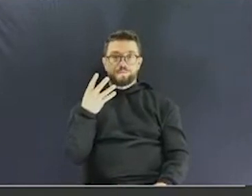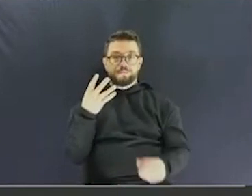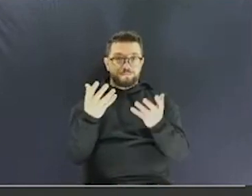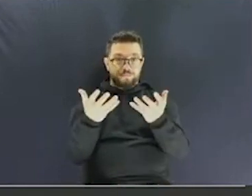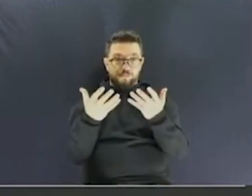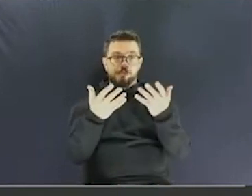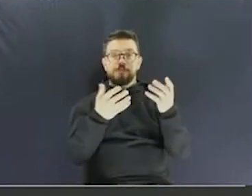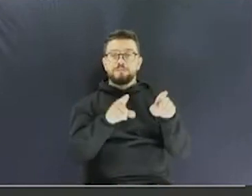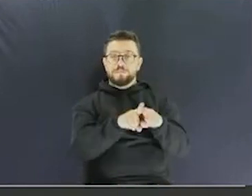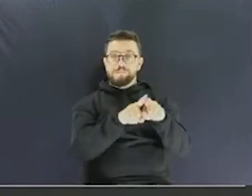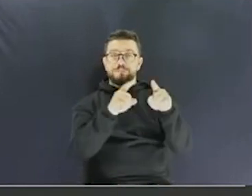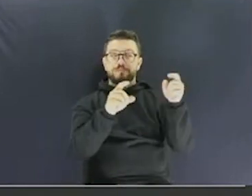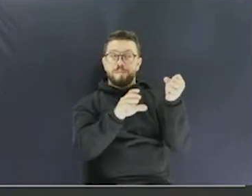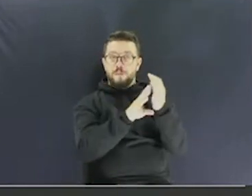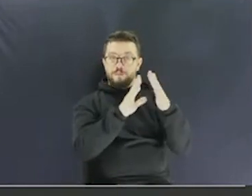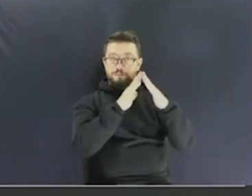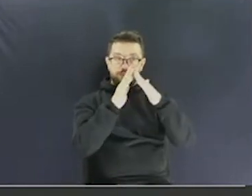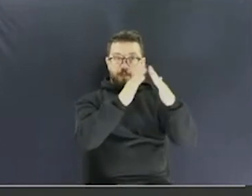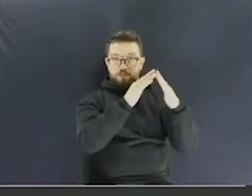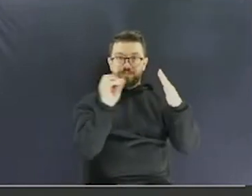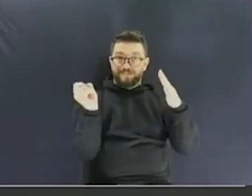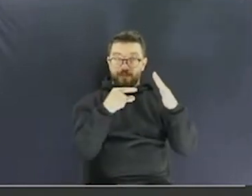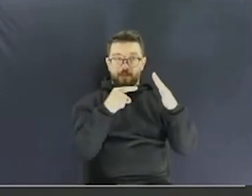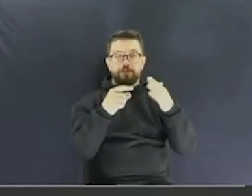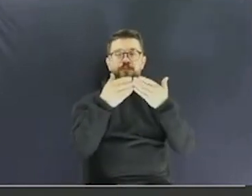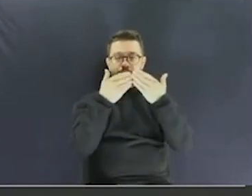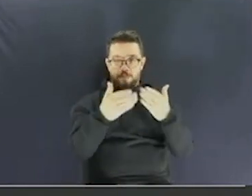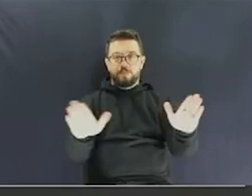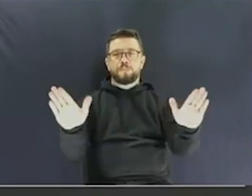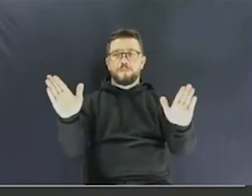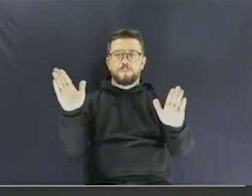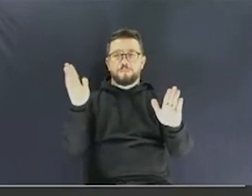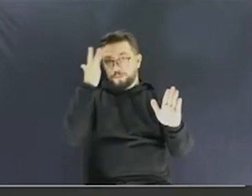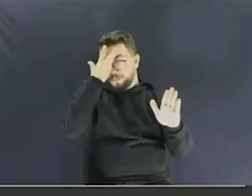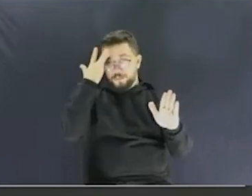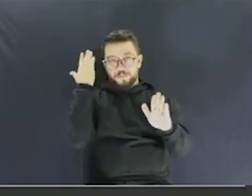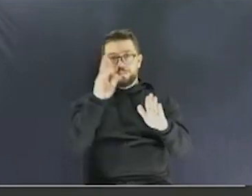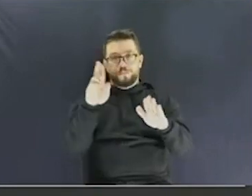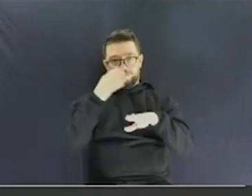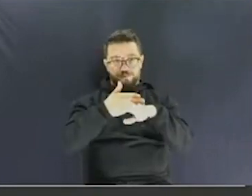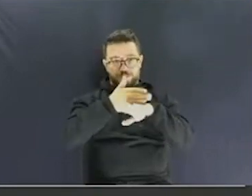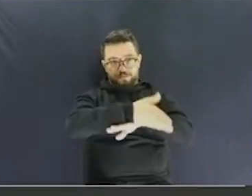né? Podemos ir adiante? Vou pedir licença só para um golinho d'água.